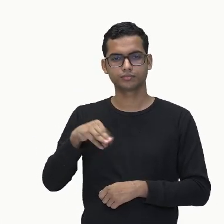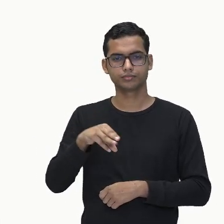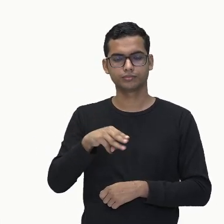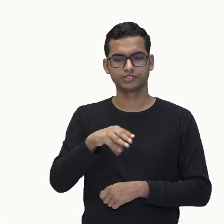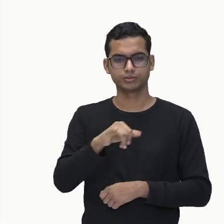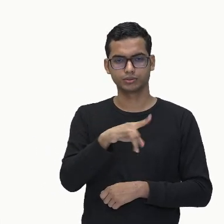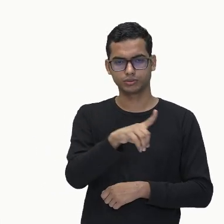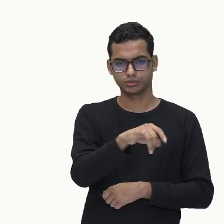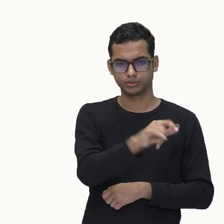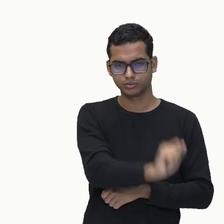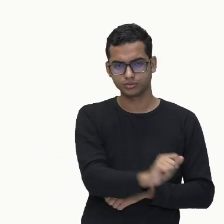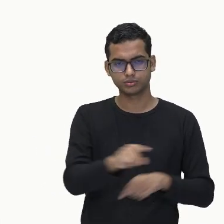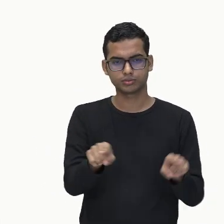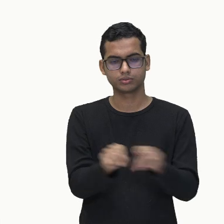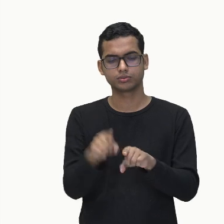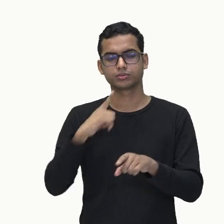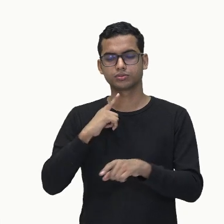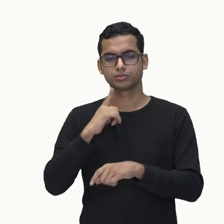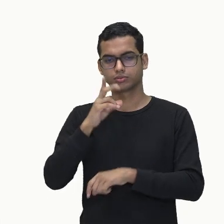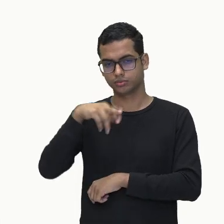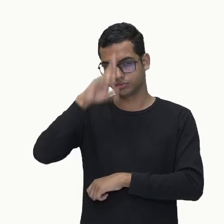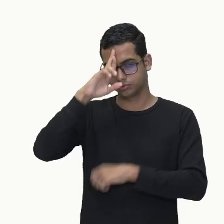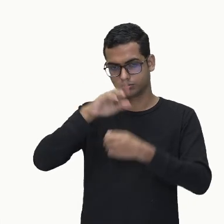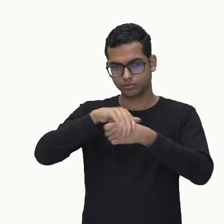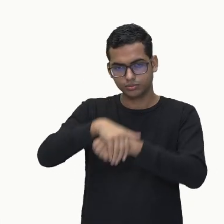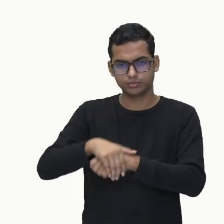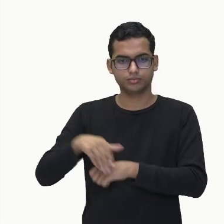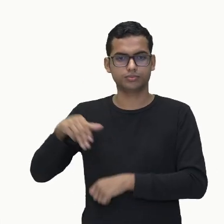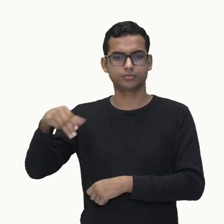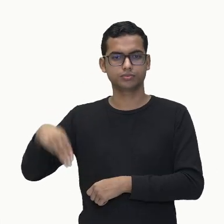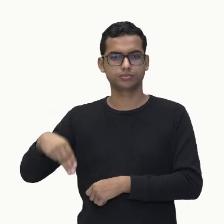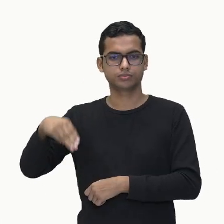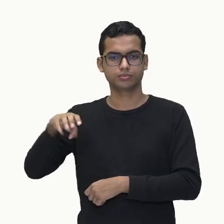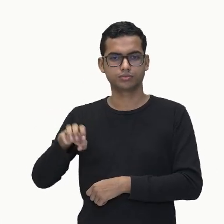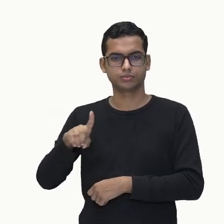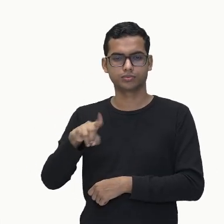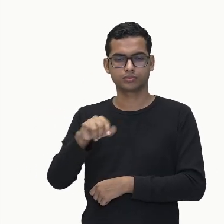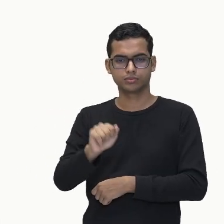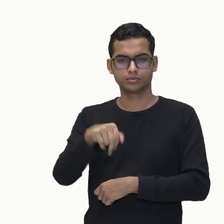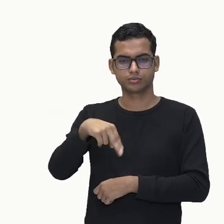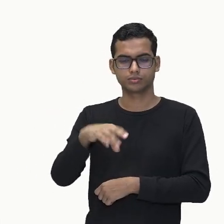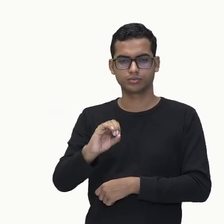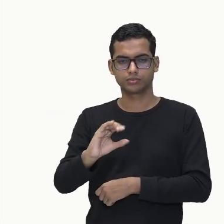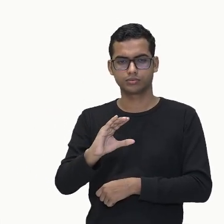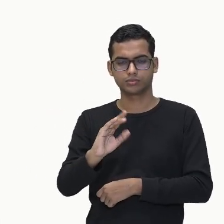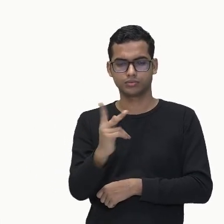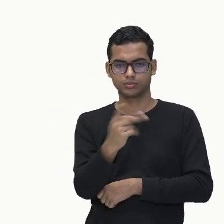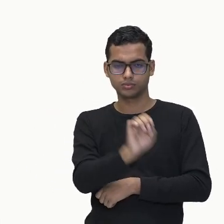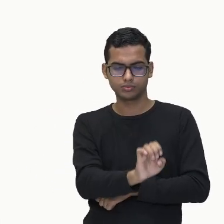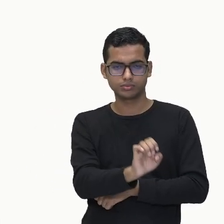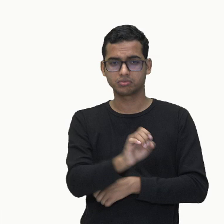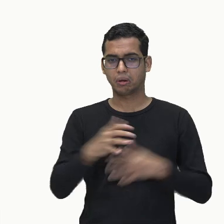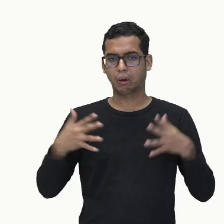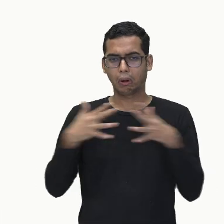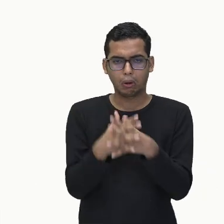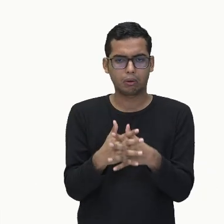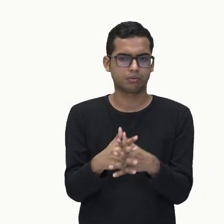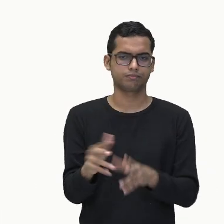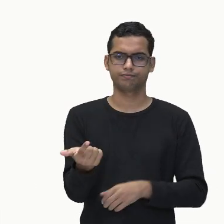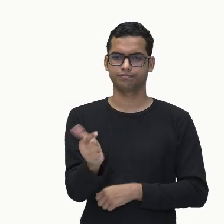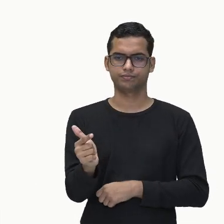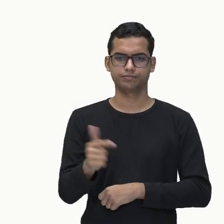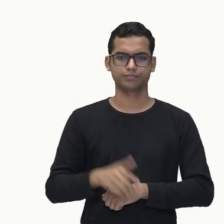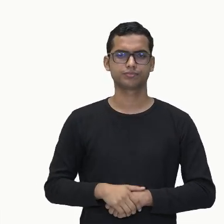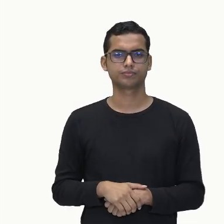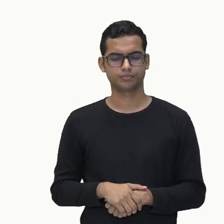dizer es meia noite certo não tem confusão de forma alguma esse essa é a maneira